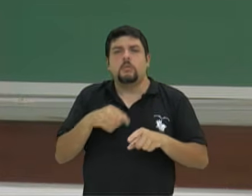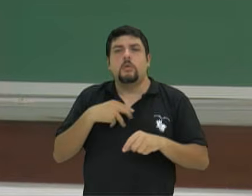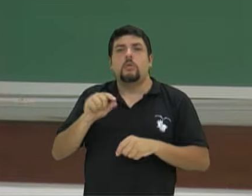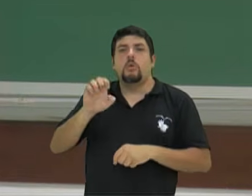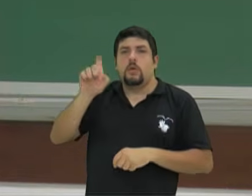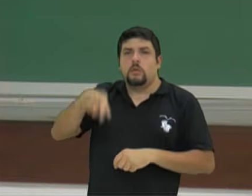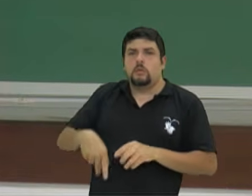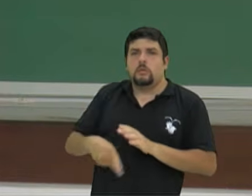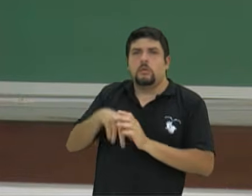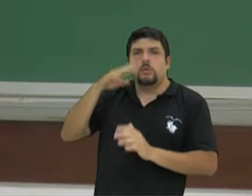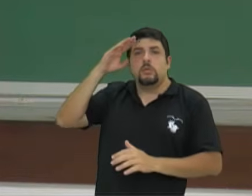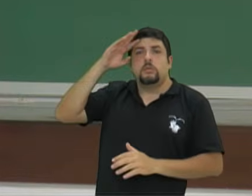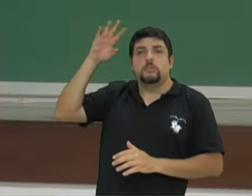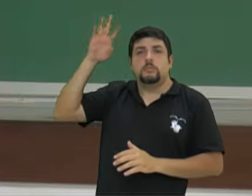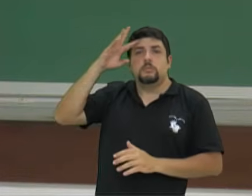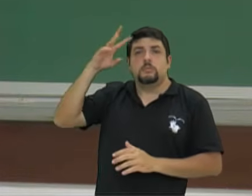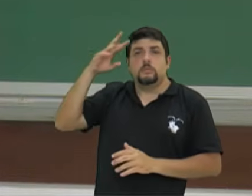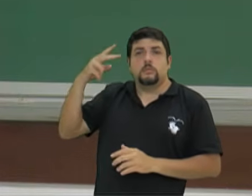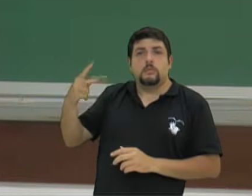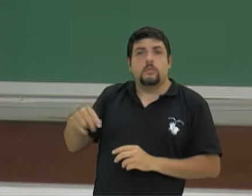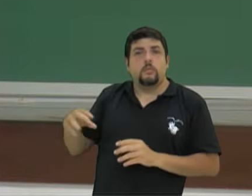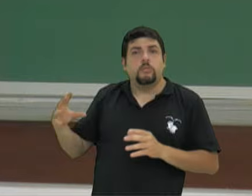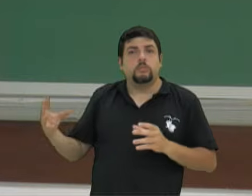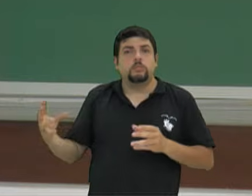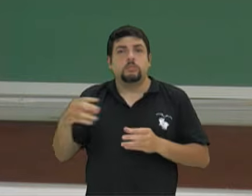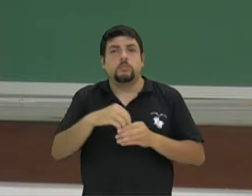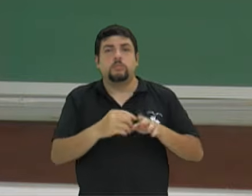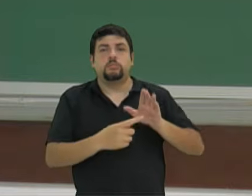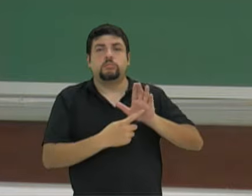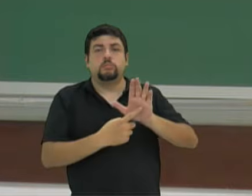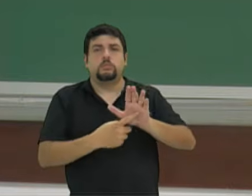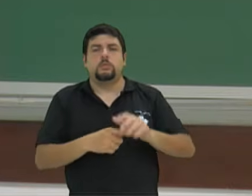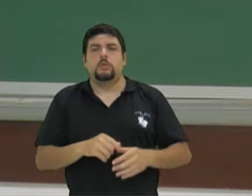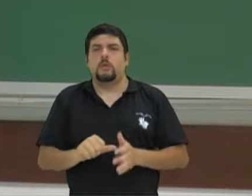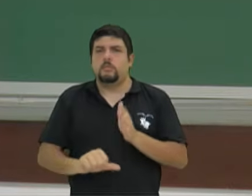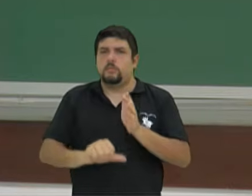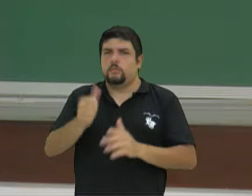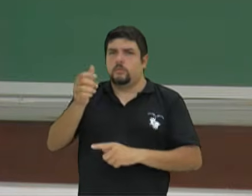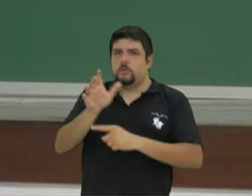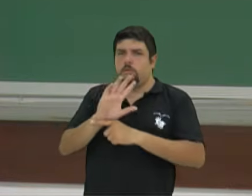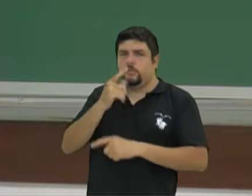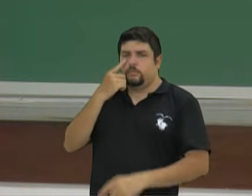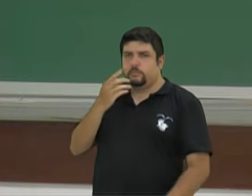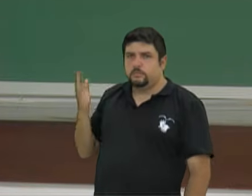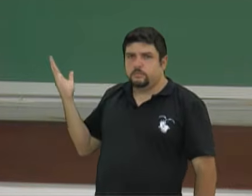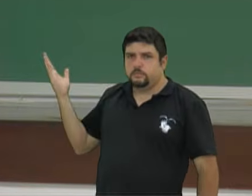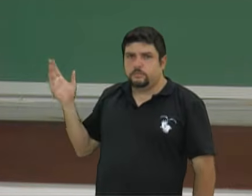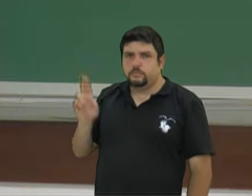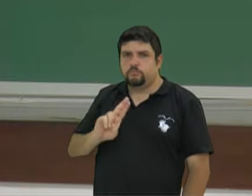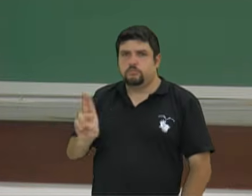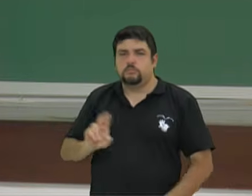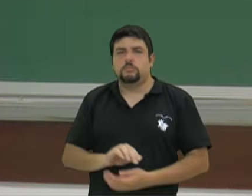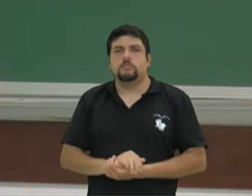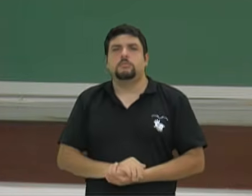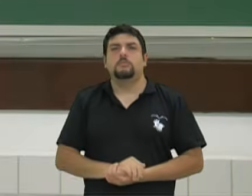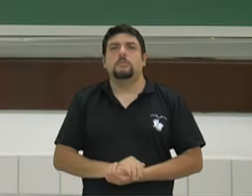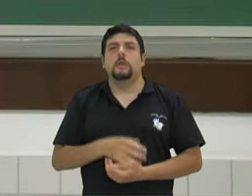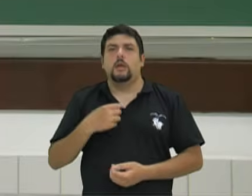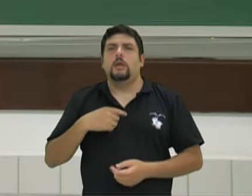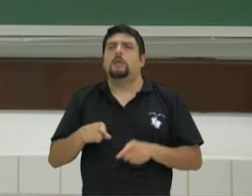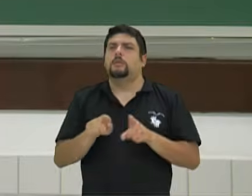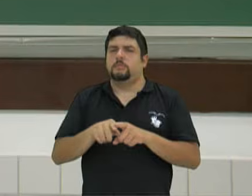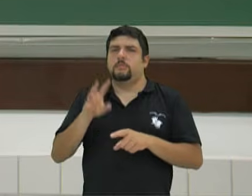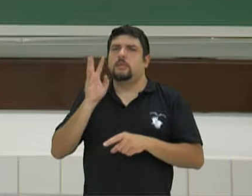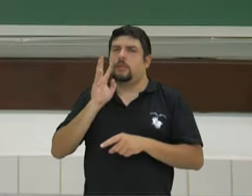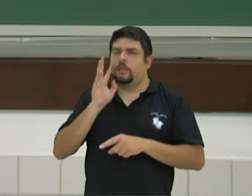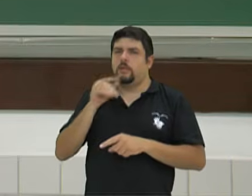humano. O primeiro filme foi O Gabinete do Dr. Caligari, né, de 1920, do Robert Weiner. Assistam, também é bacana, eu não vou mostrar aqui hoje,